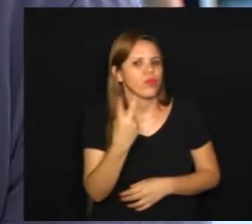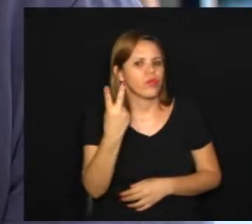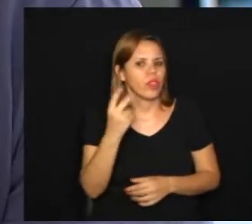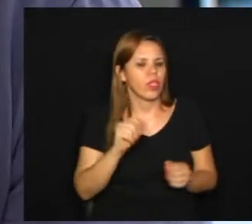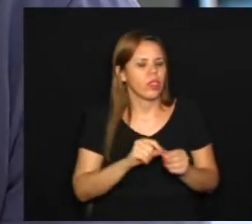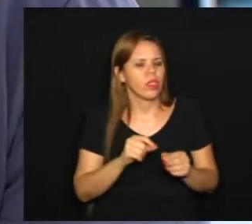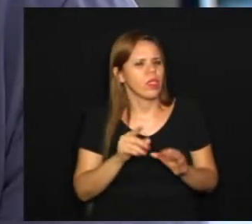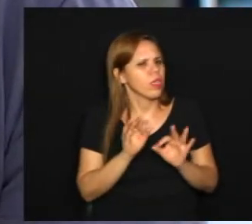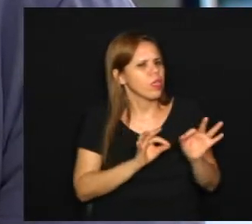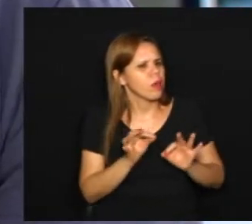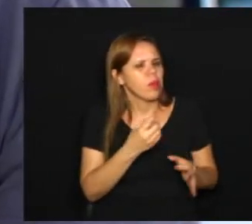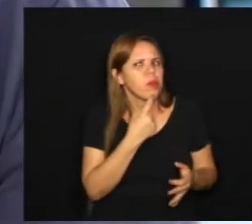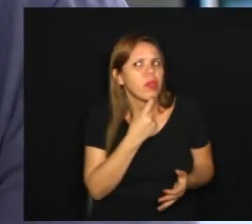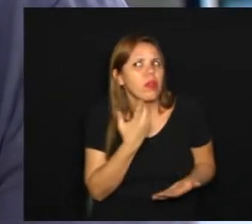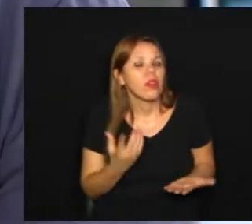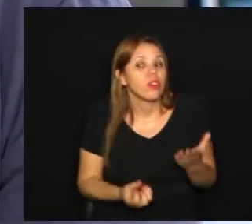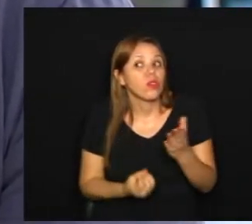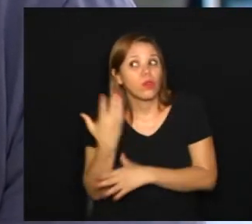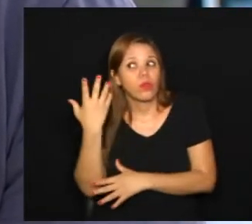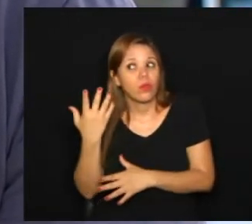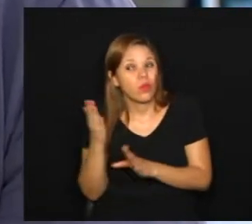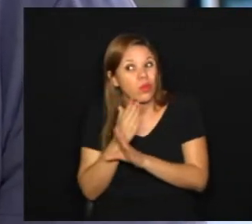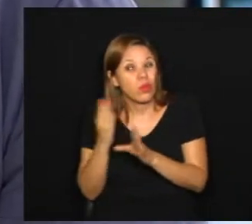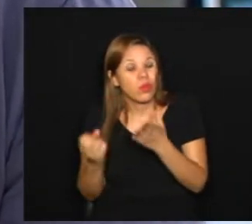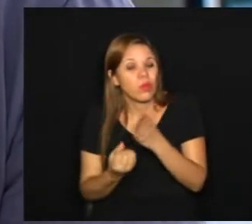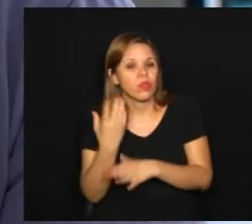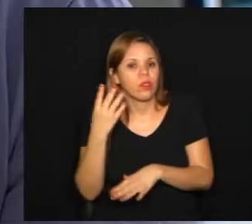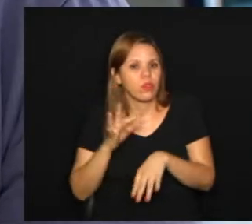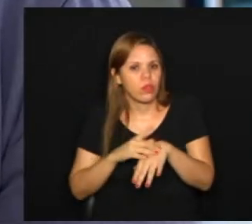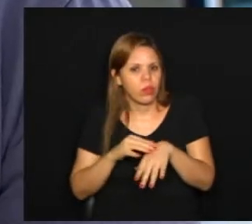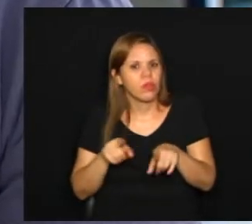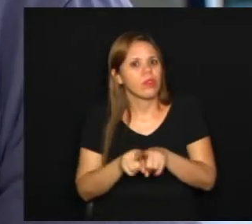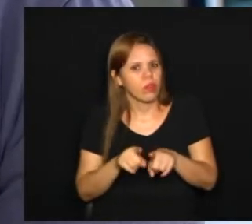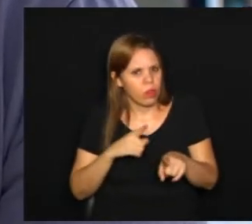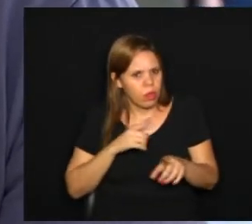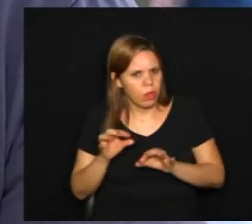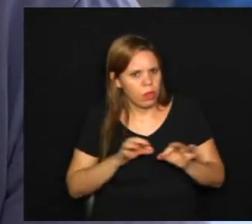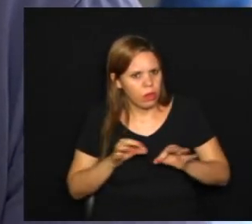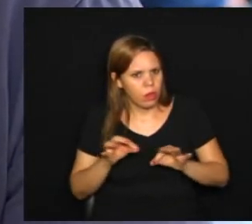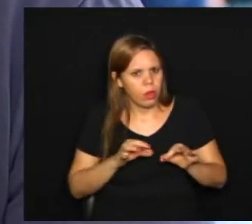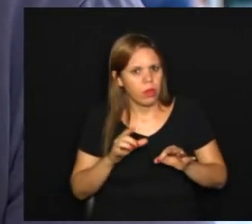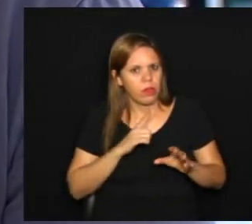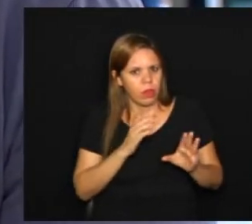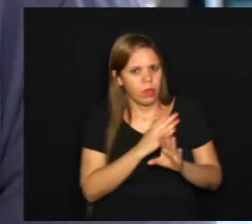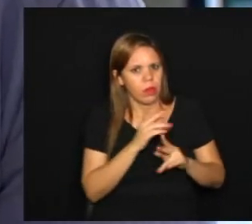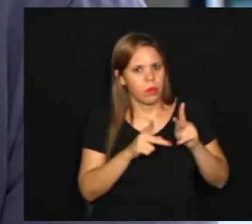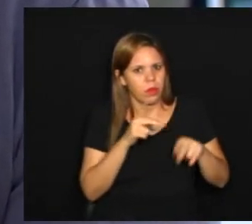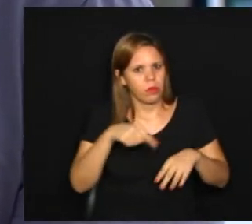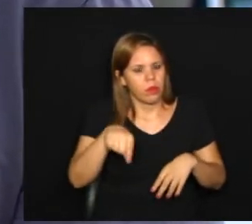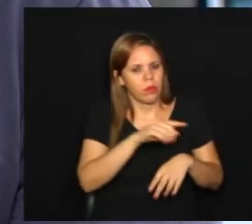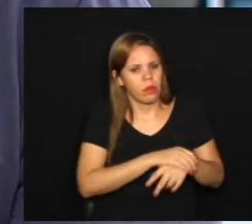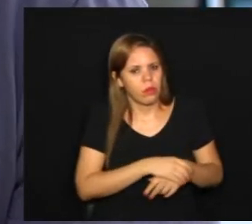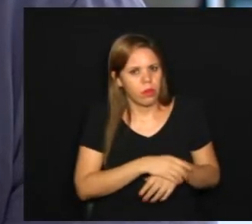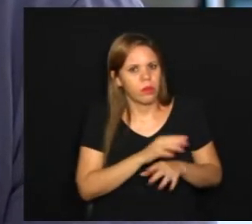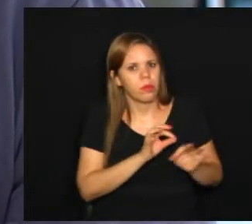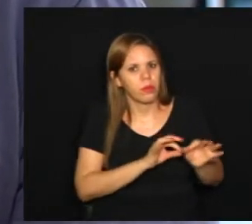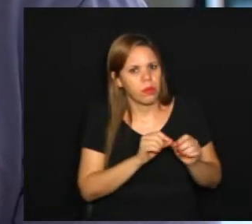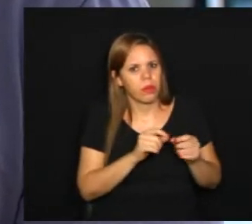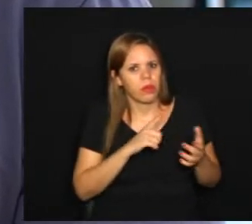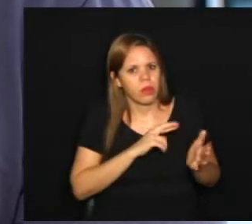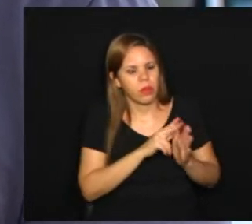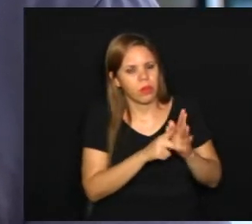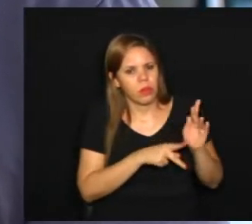preparada, caso surjam casos suspeitos aqui também? Campinas também já tem suspeitos, tá? E está preparada. Todos